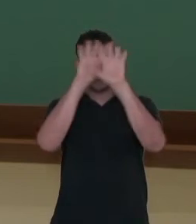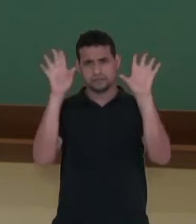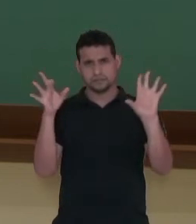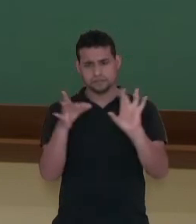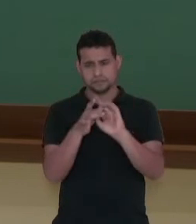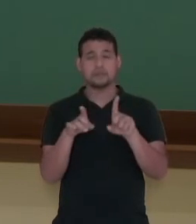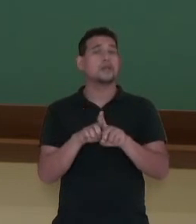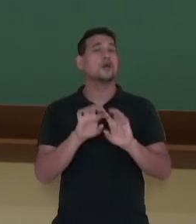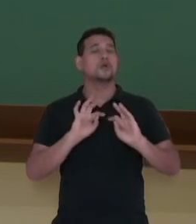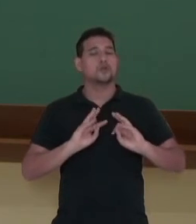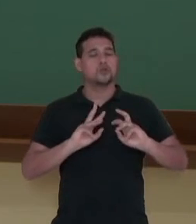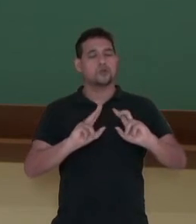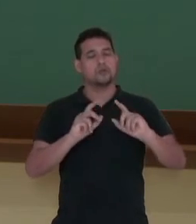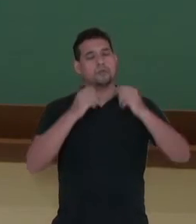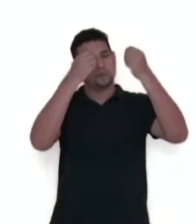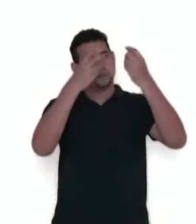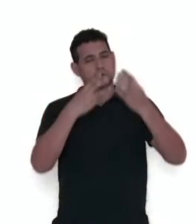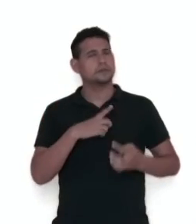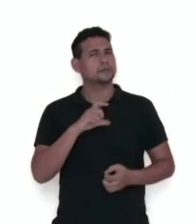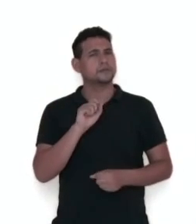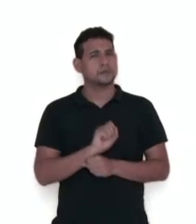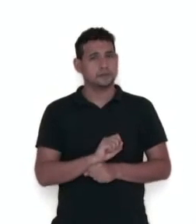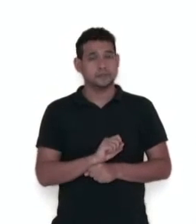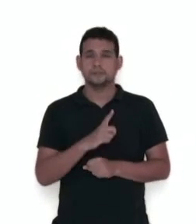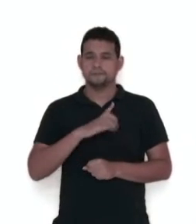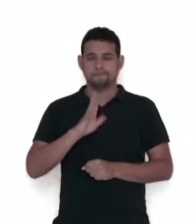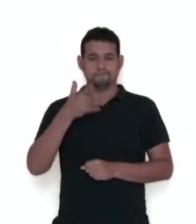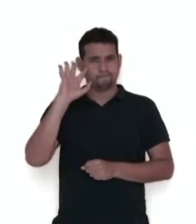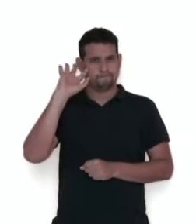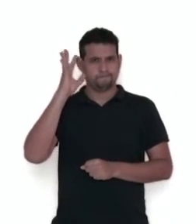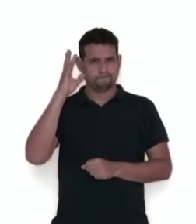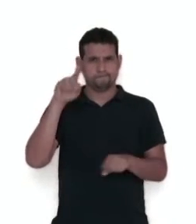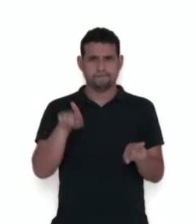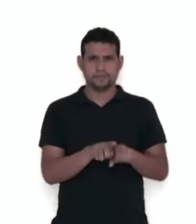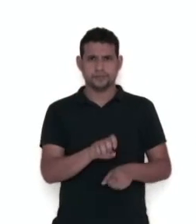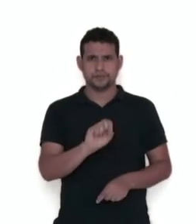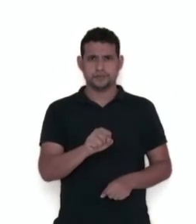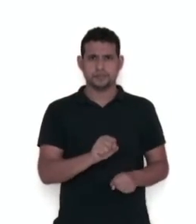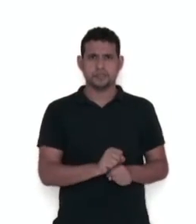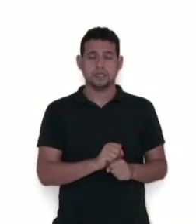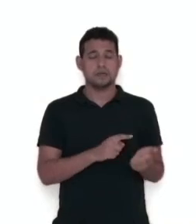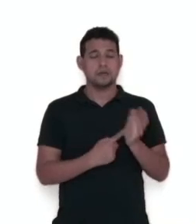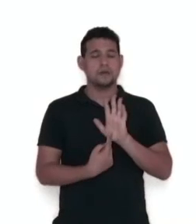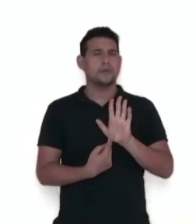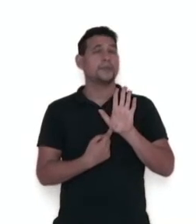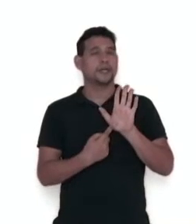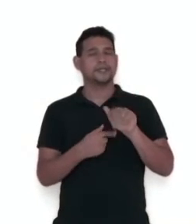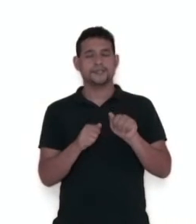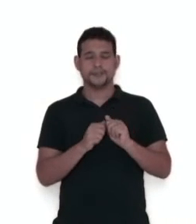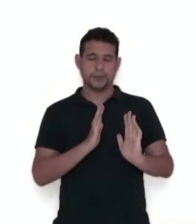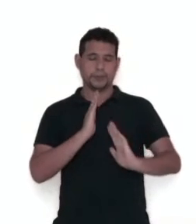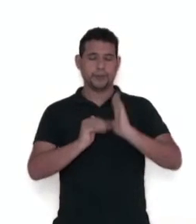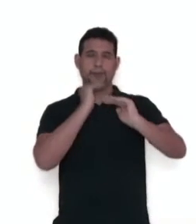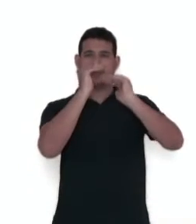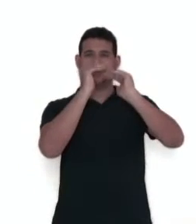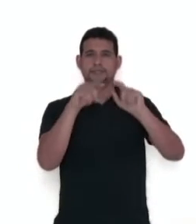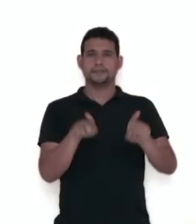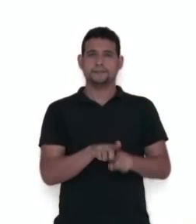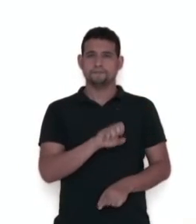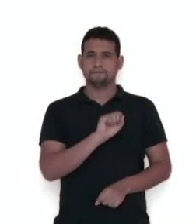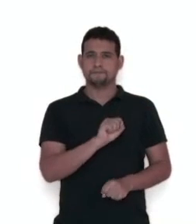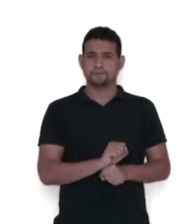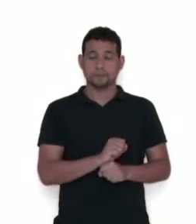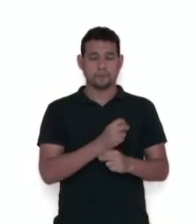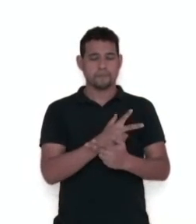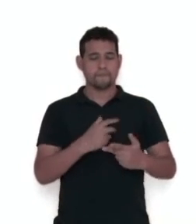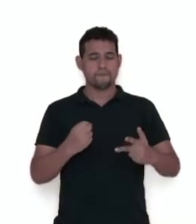la narración consiste de acontecimientos que se despliegan, que se desenvolven en un